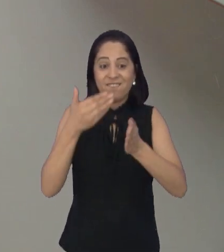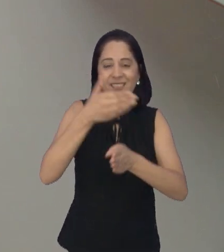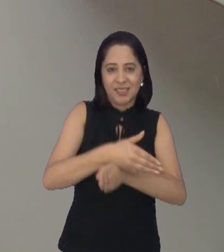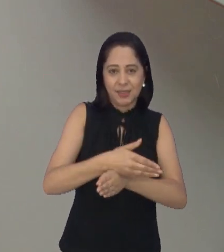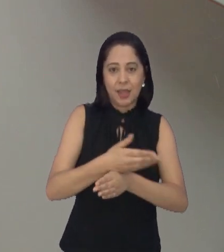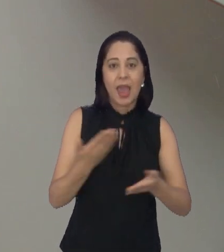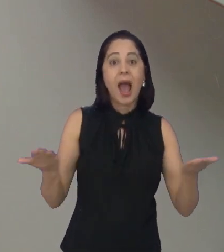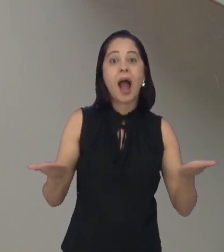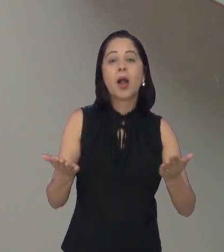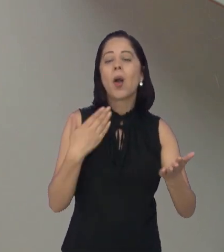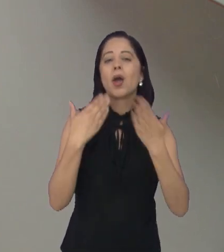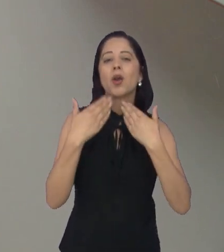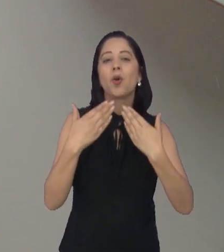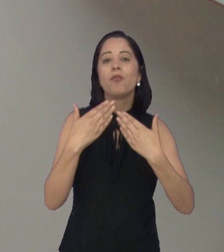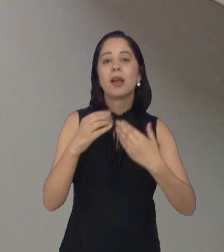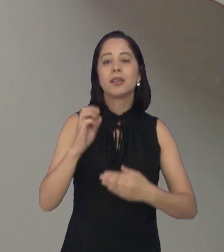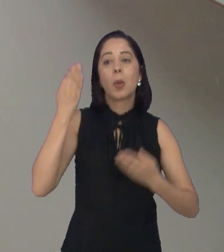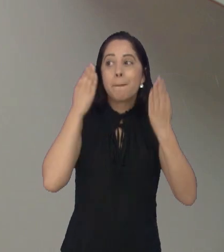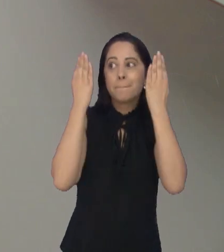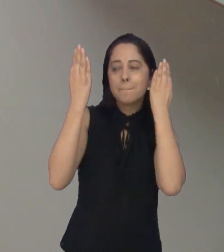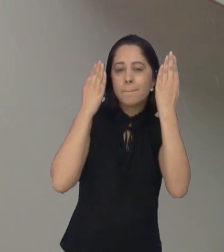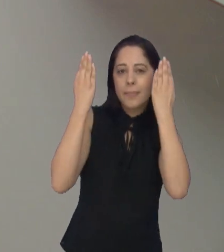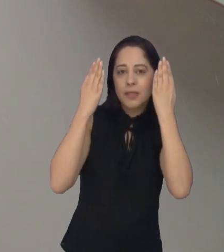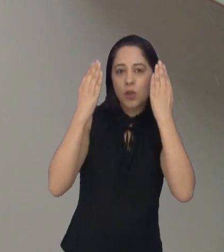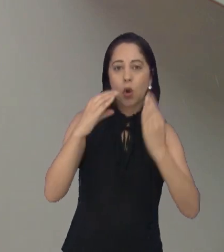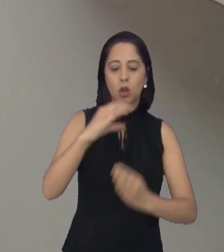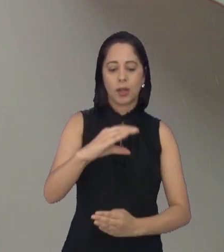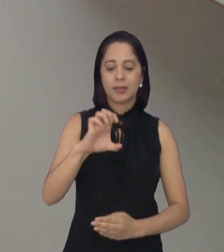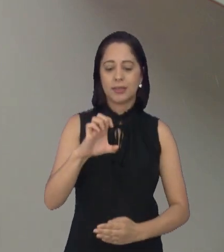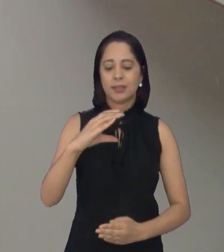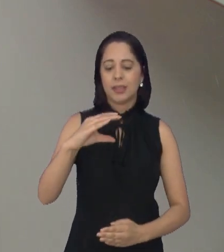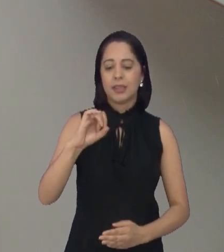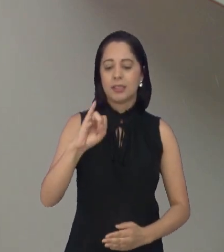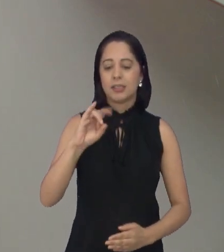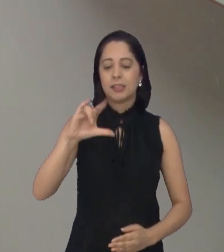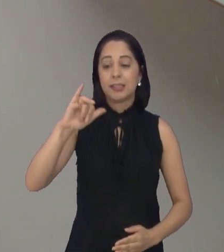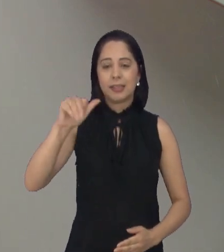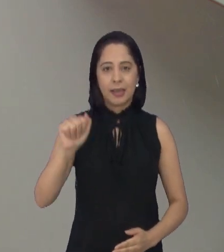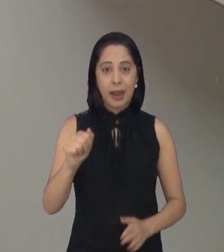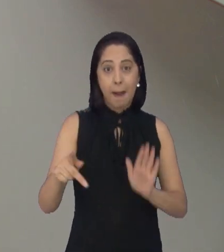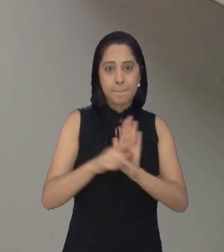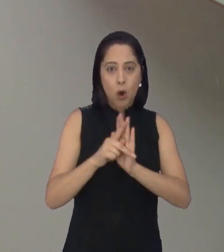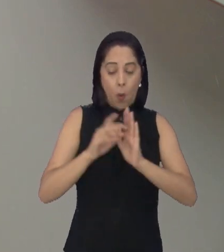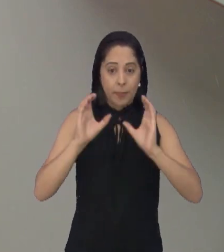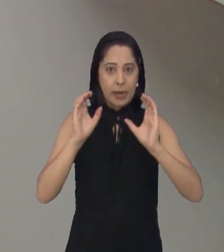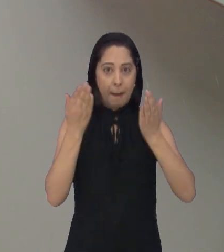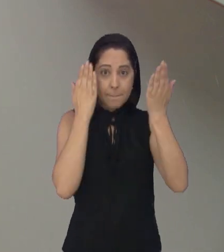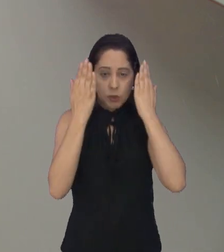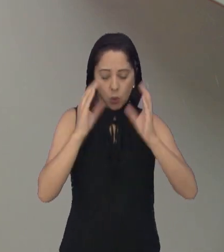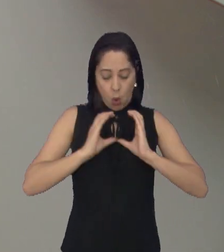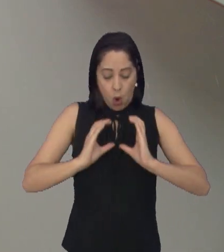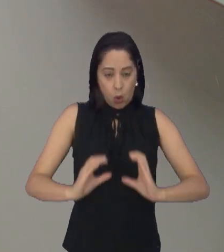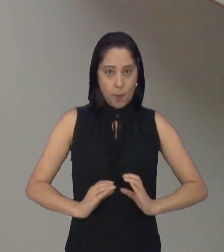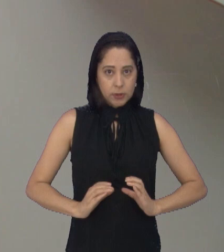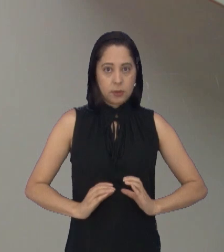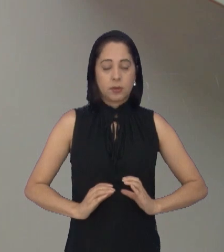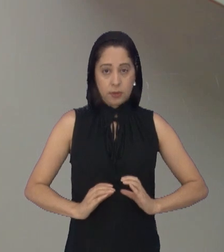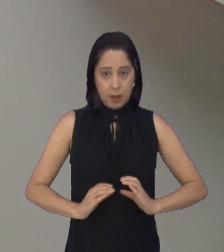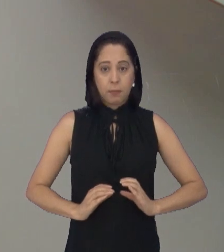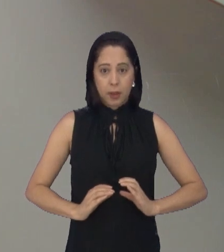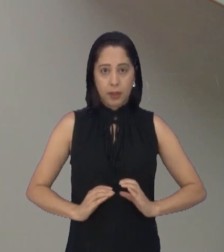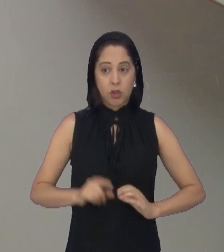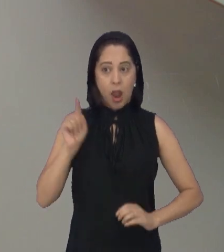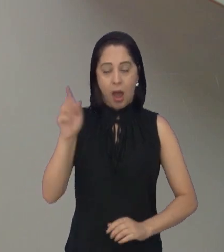psicóloga Cecília Bellina, que tem especialização em psicologia comportamental e psicologia do trânsito